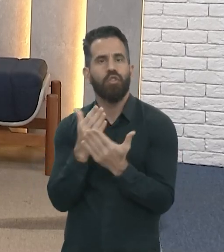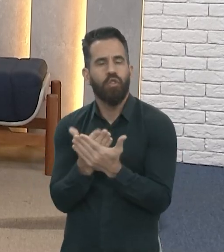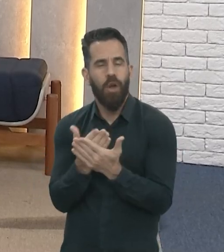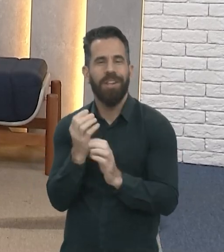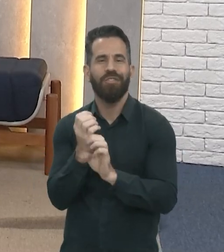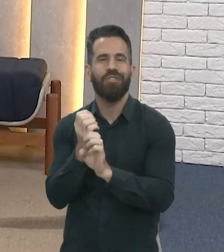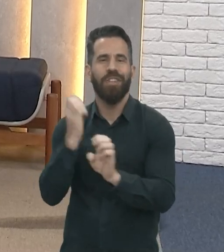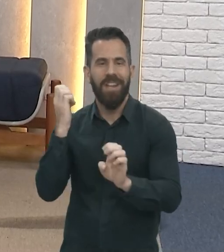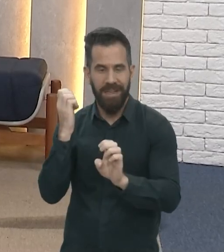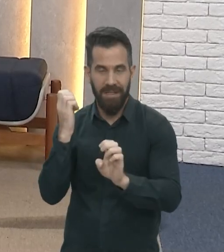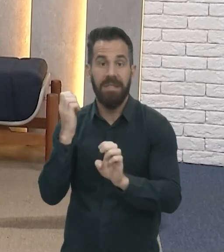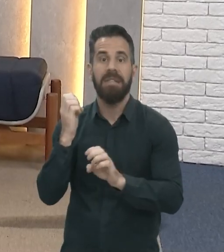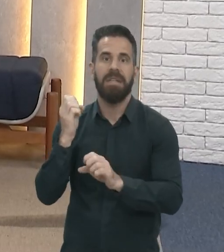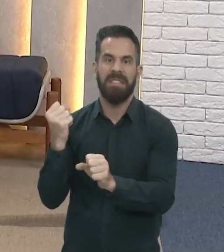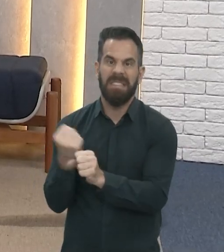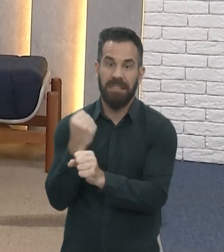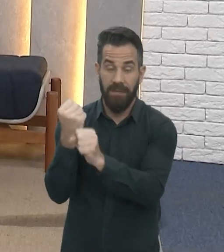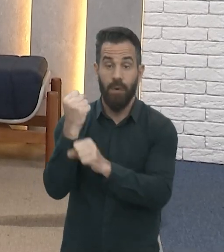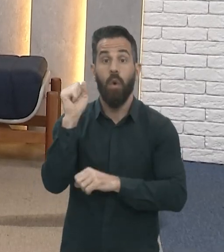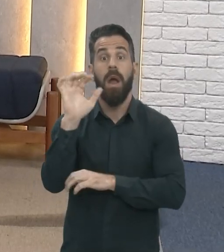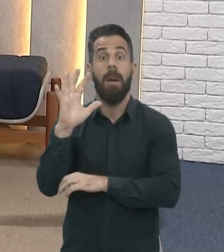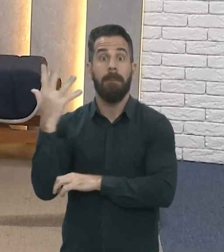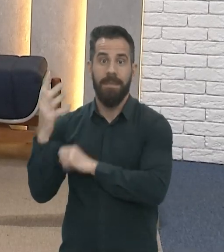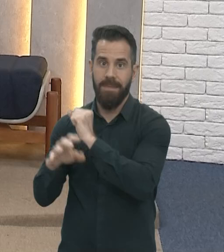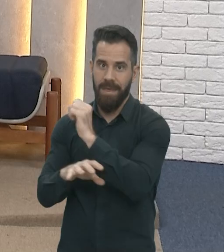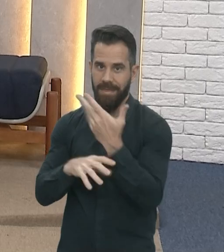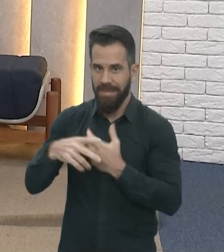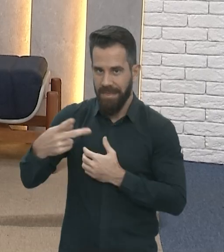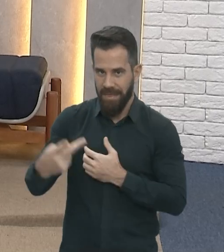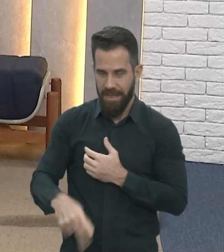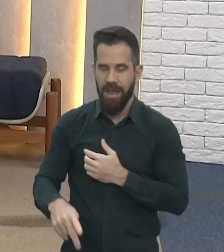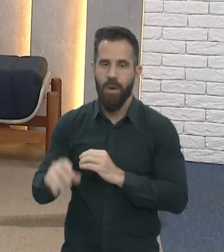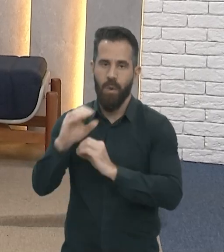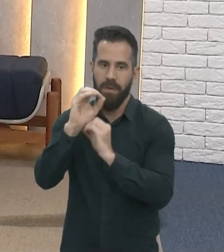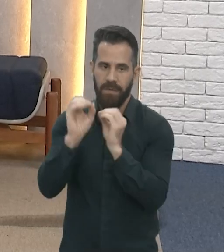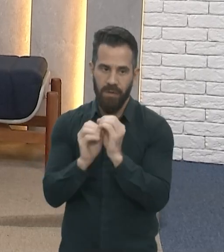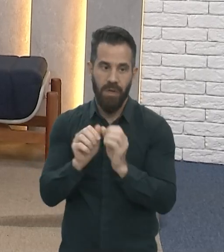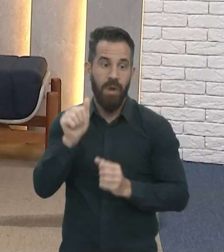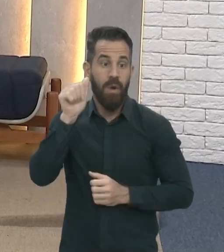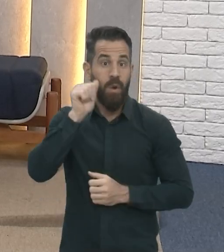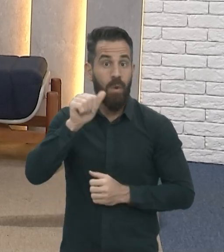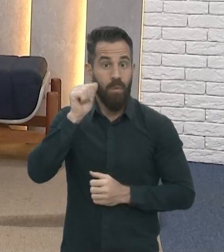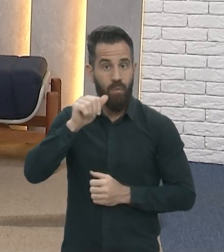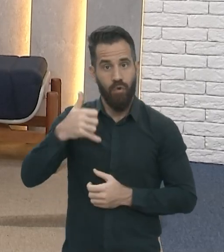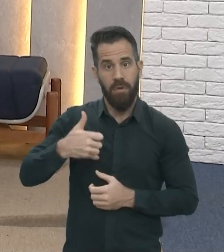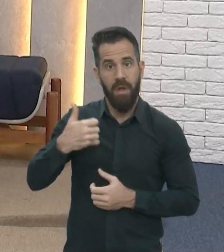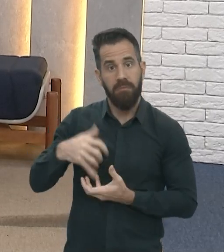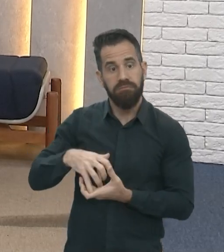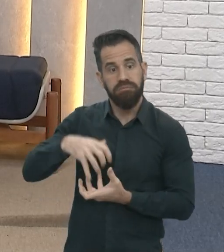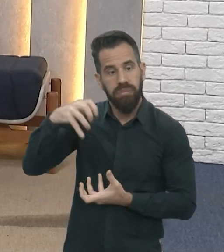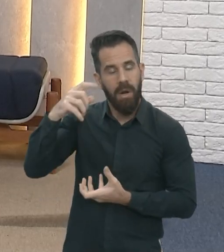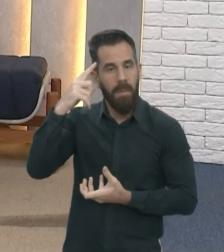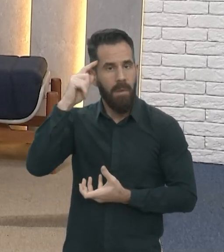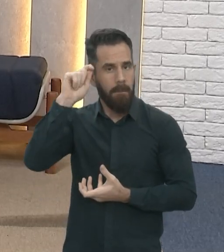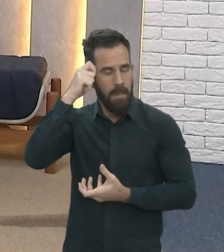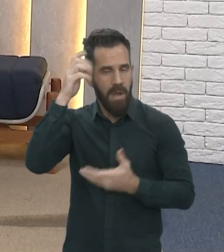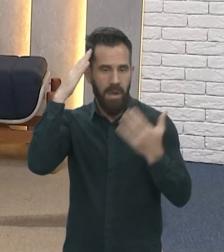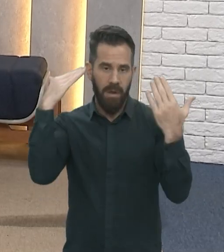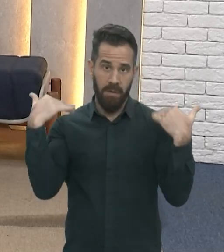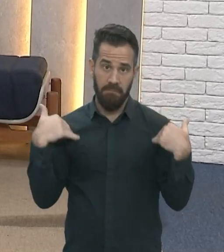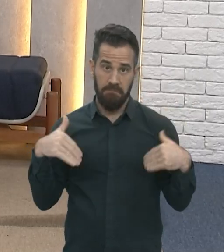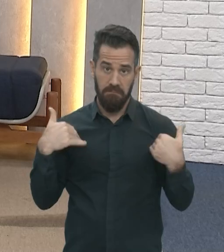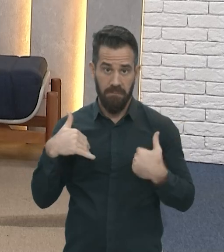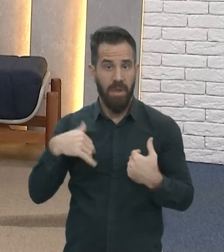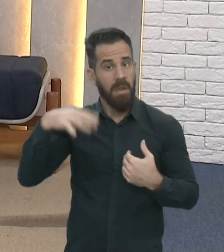e Ambiental da UFG. Ela se descreve como uma mulher de meia idade, com cabelos pretos, lisos, na altura dos ombros, com